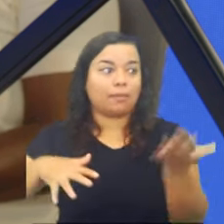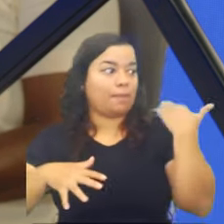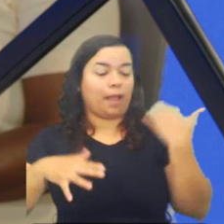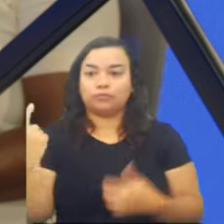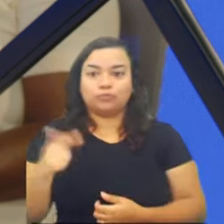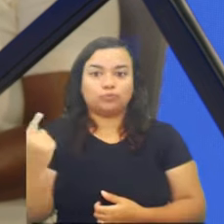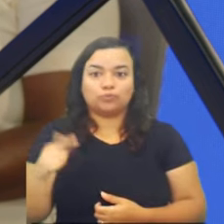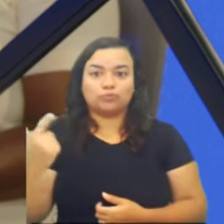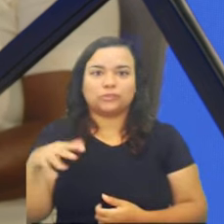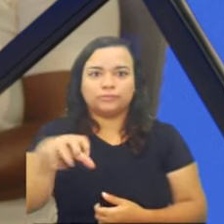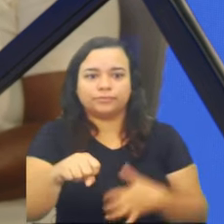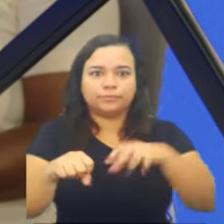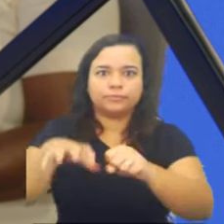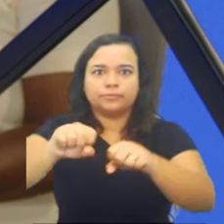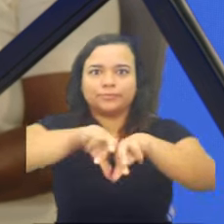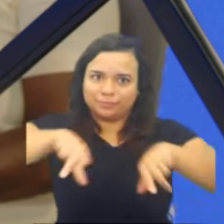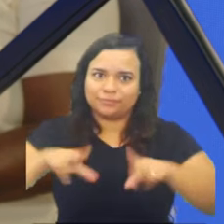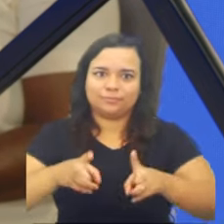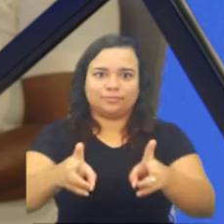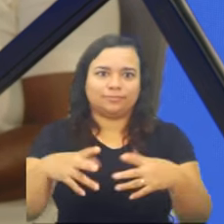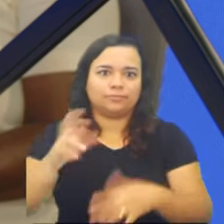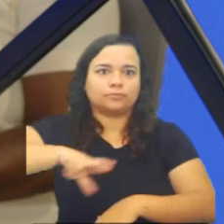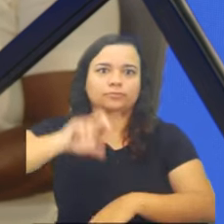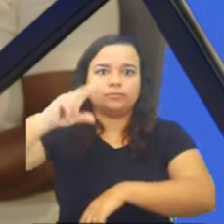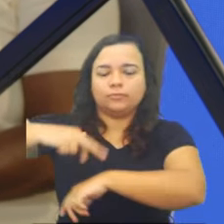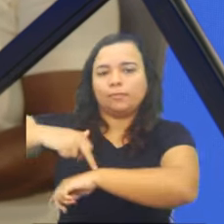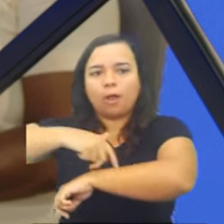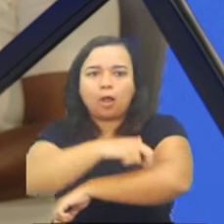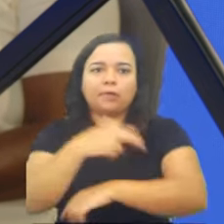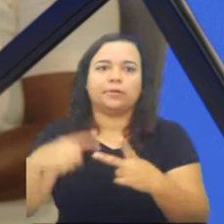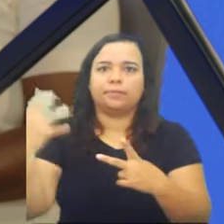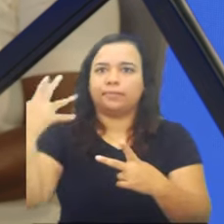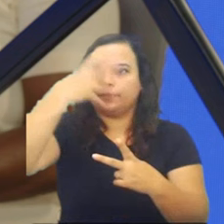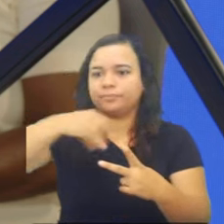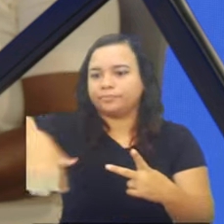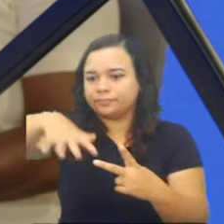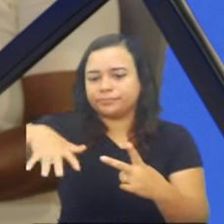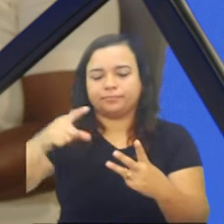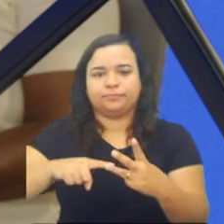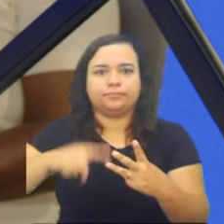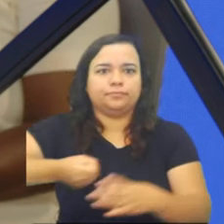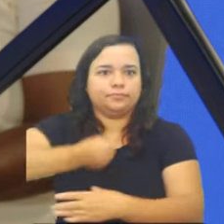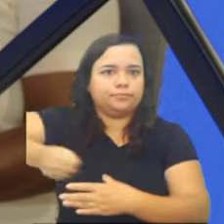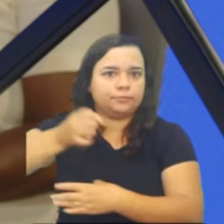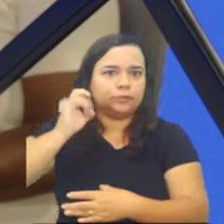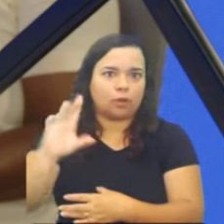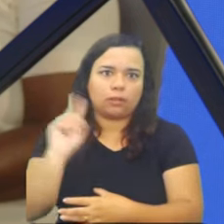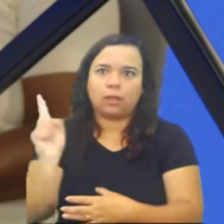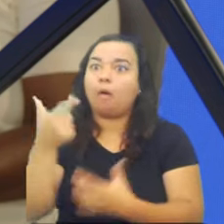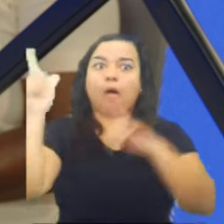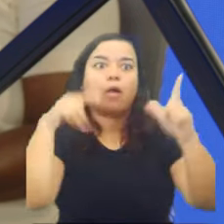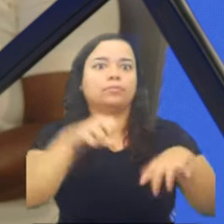que não só aqueles a que a gente sempre teve acostumada a moda a beleza a culinária né né Isso é